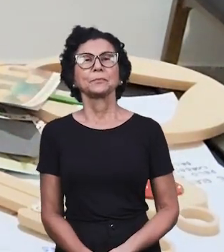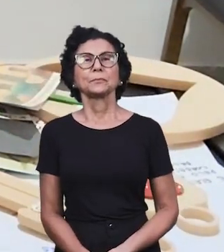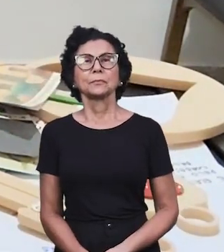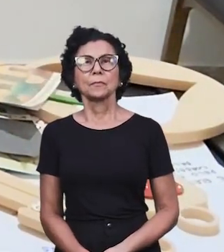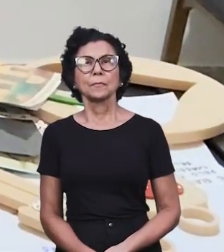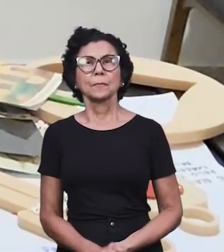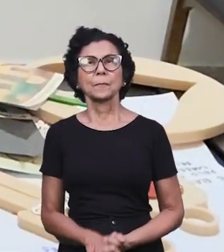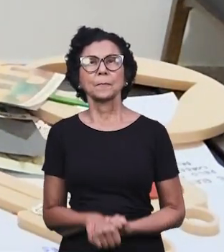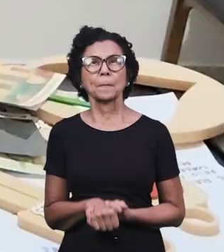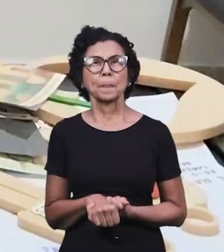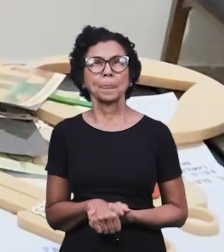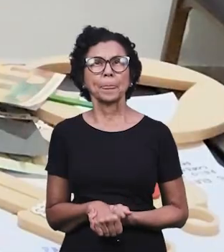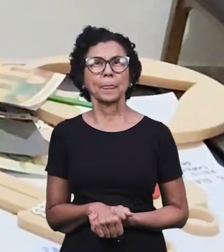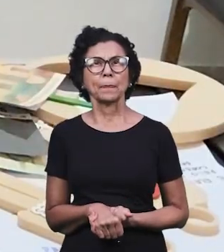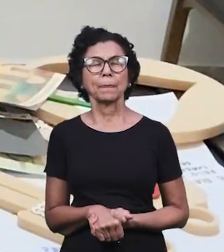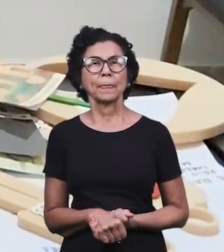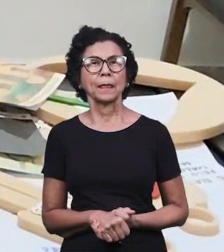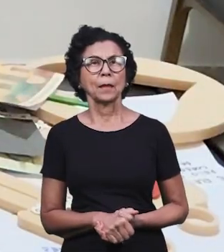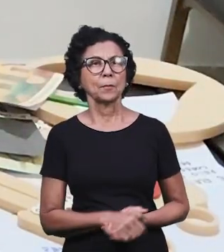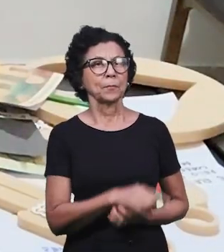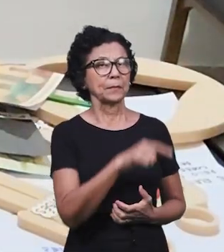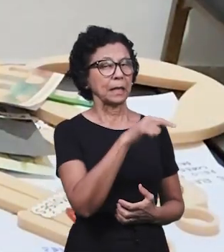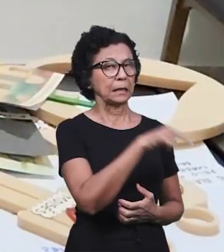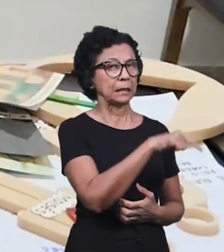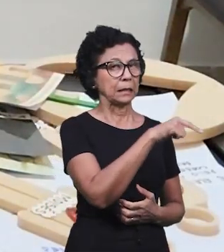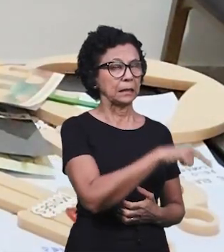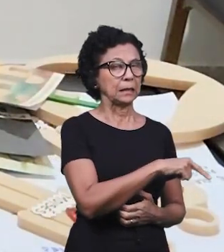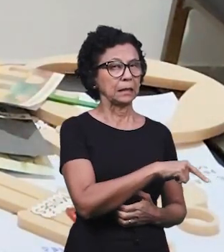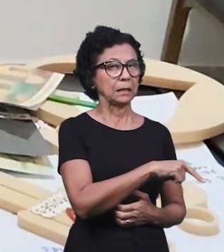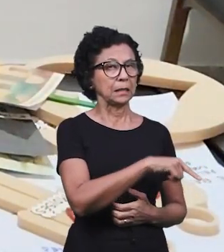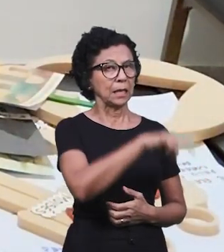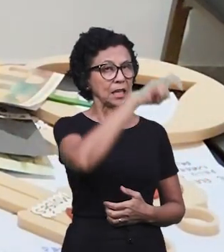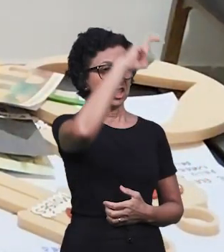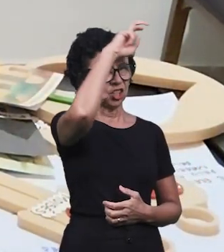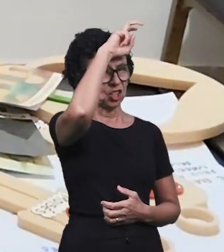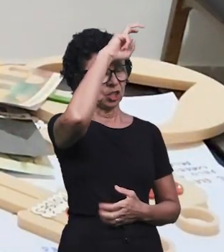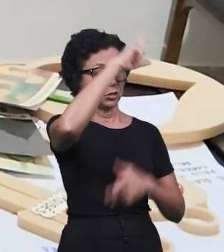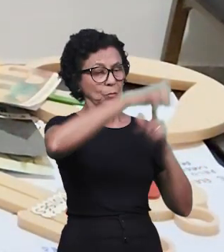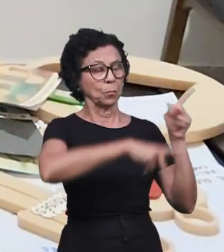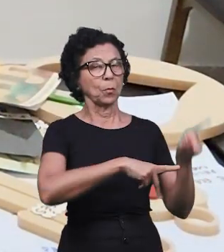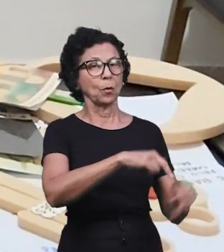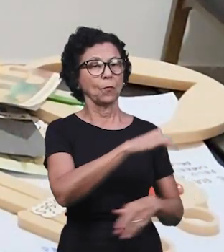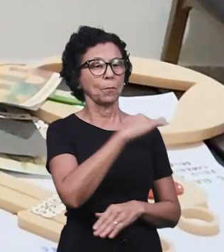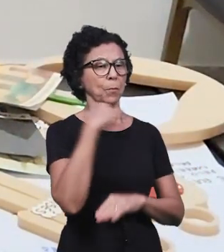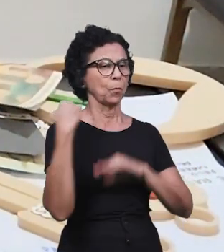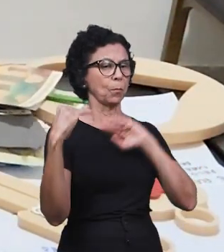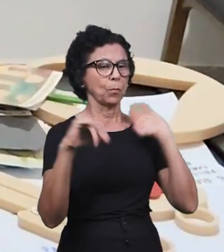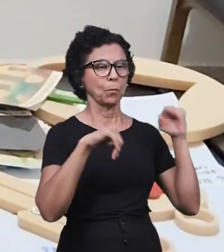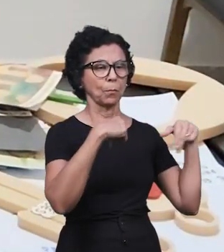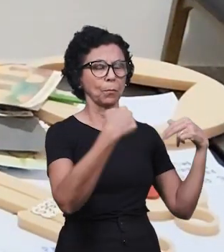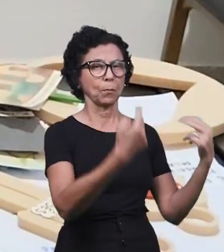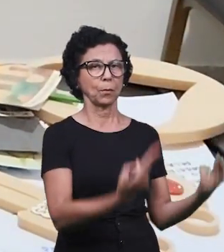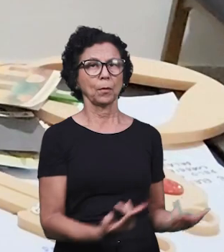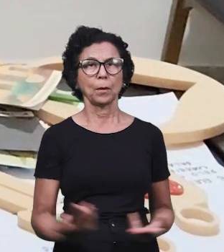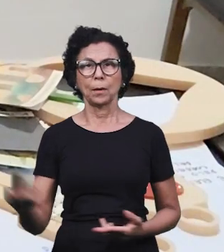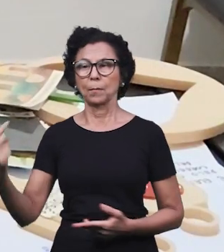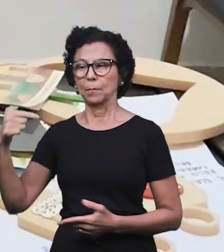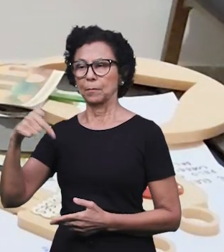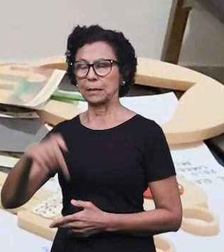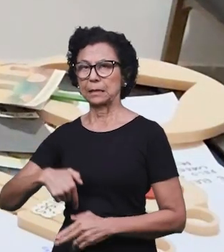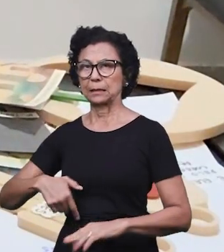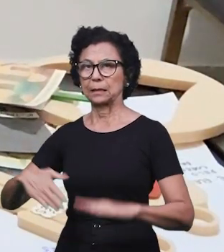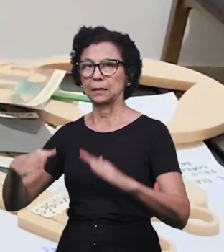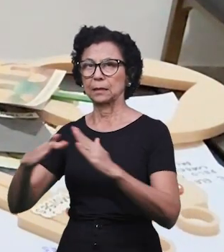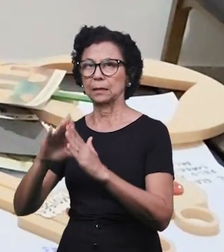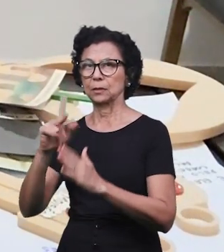Então, houve morte em toda a casa dos egípcios, mas a casa dos hebreus, que tinha o sangue do cordeiro, o povo